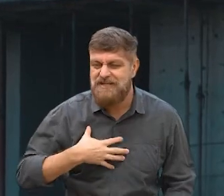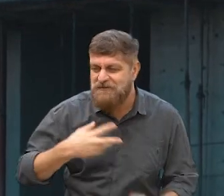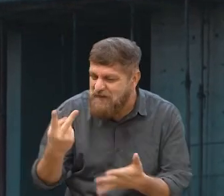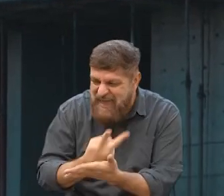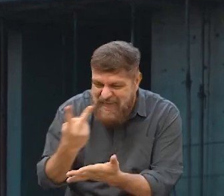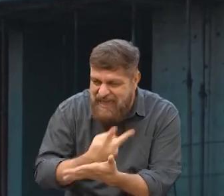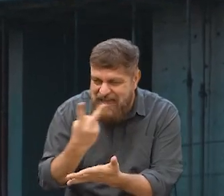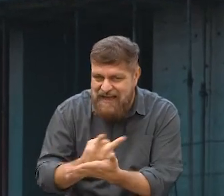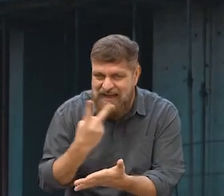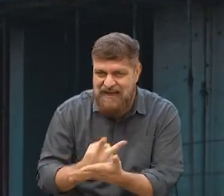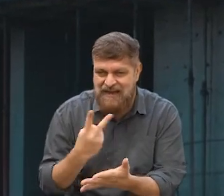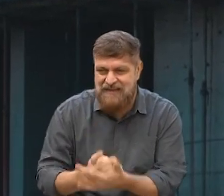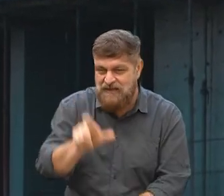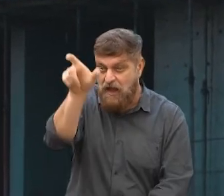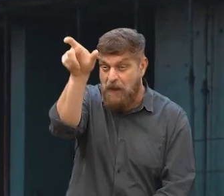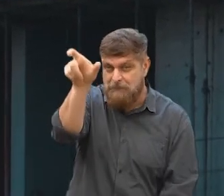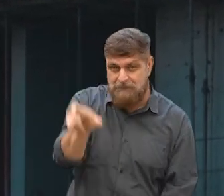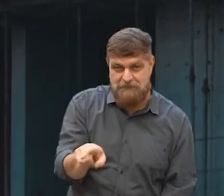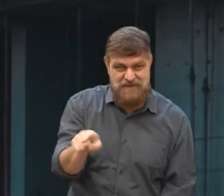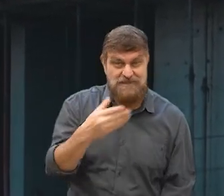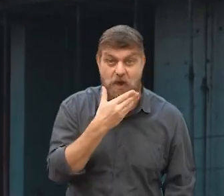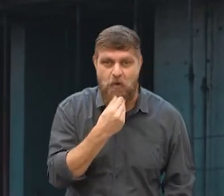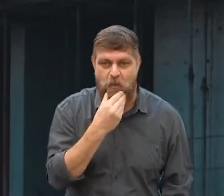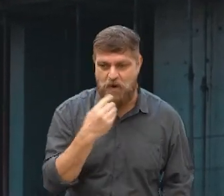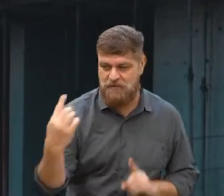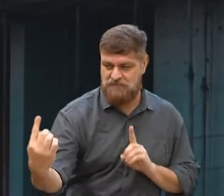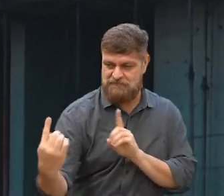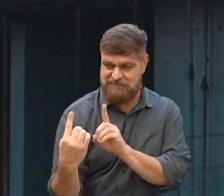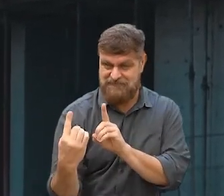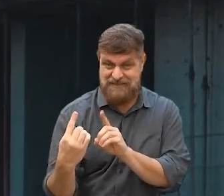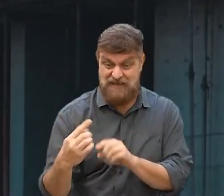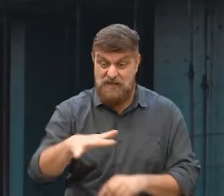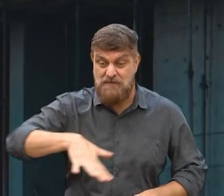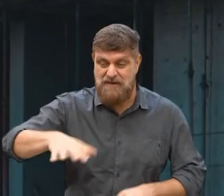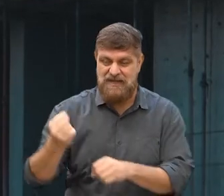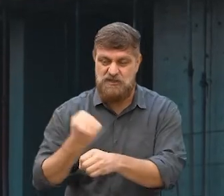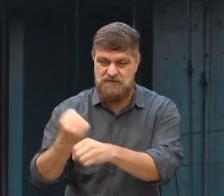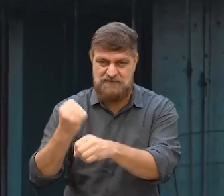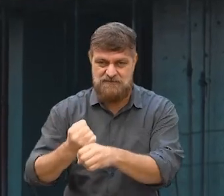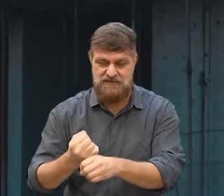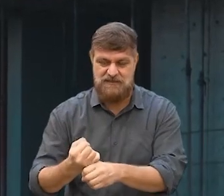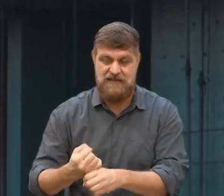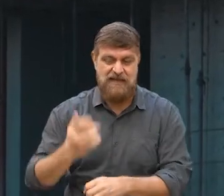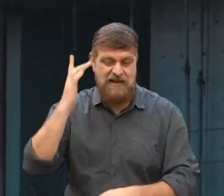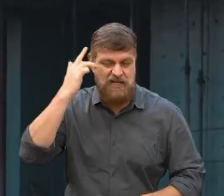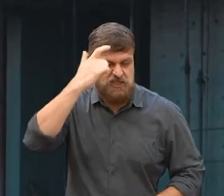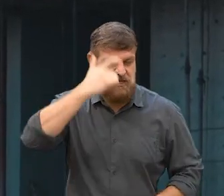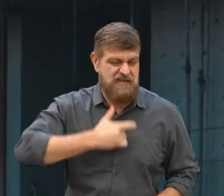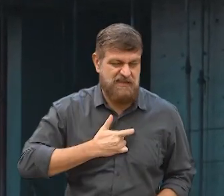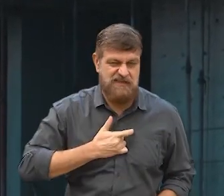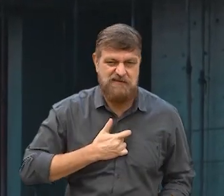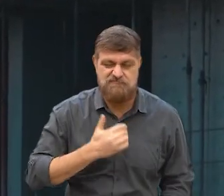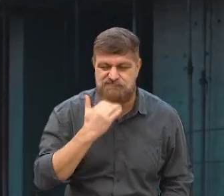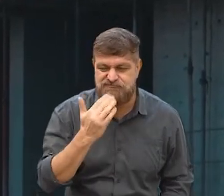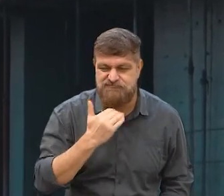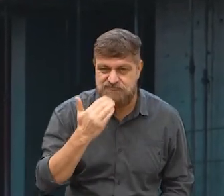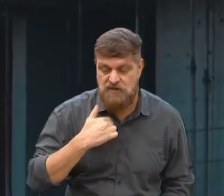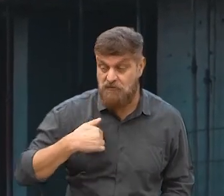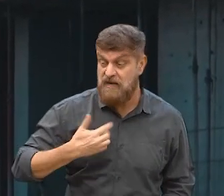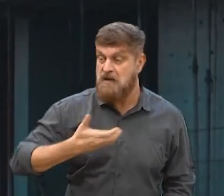muita corrida. Ela sempre incentivou muito a gente trabalhar com isso, ela sempre fez a